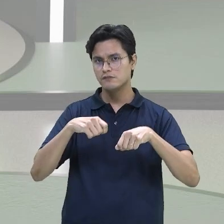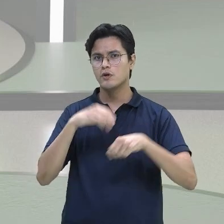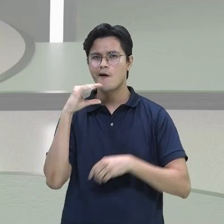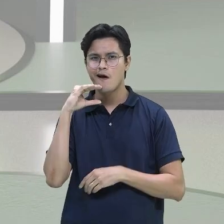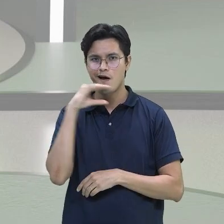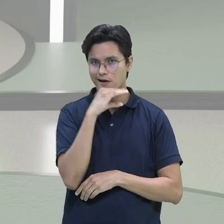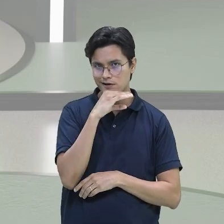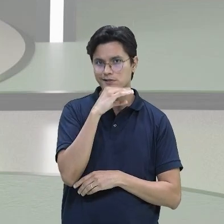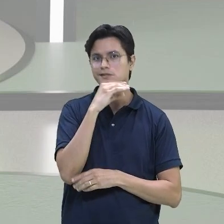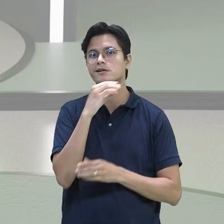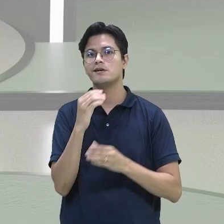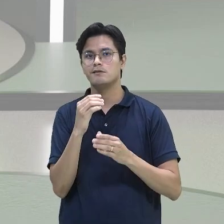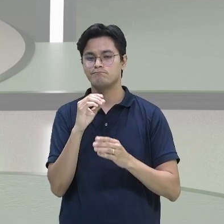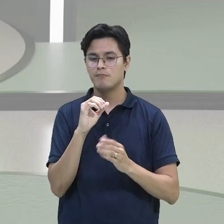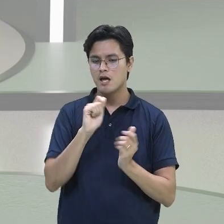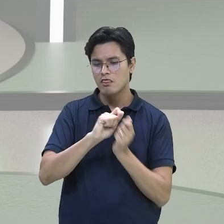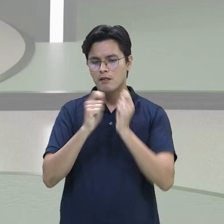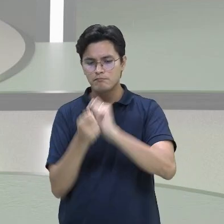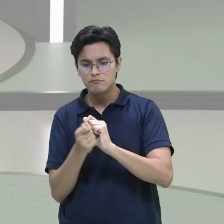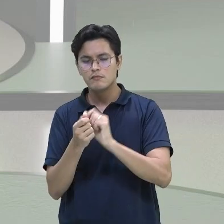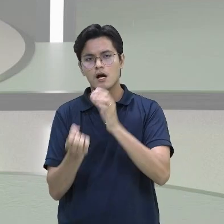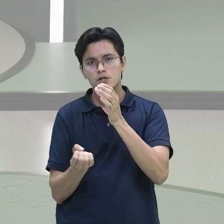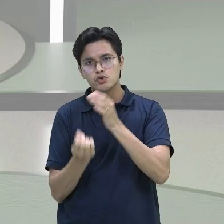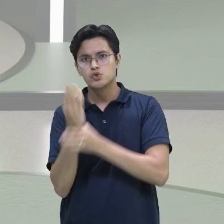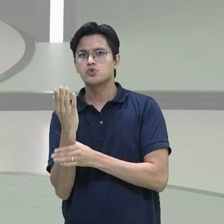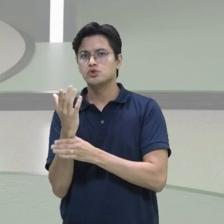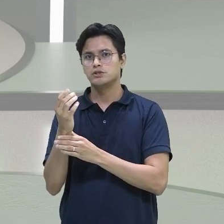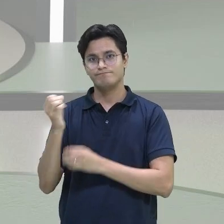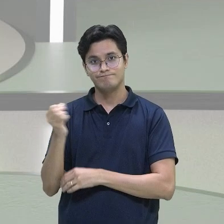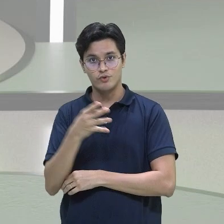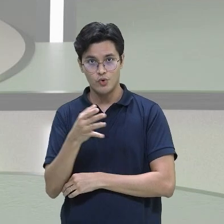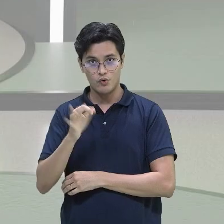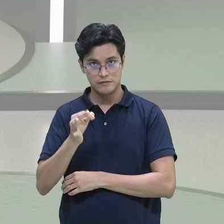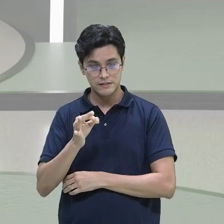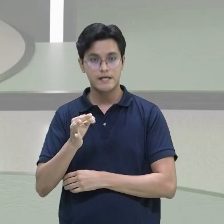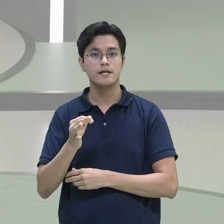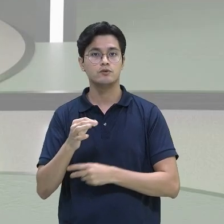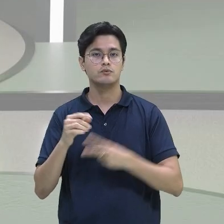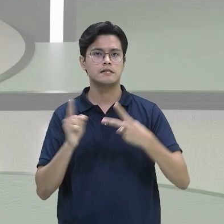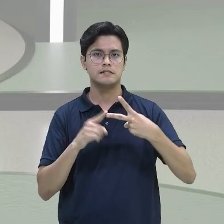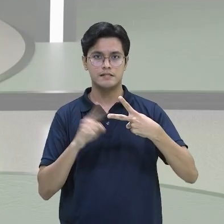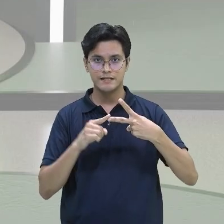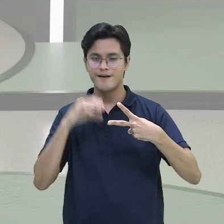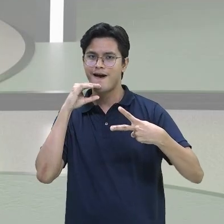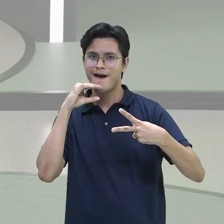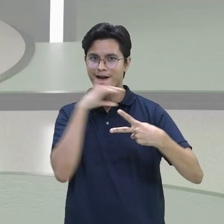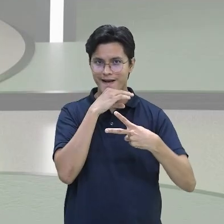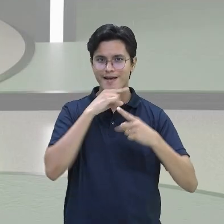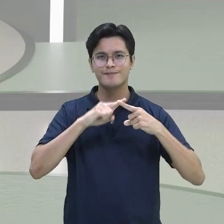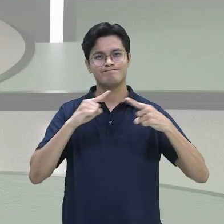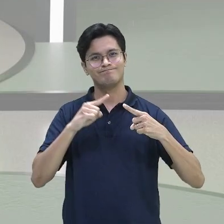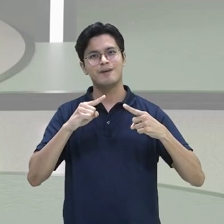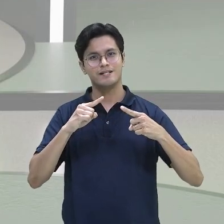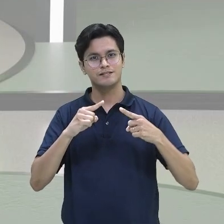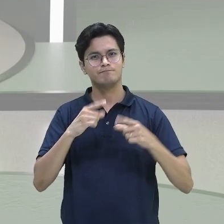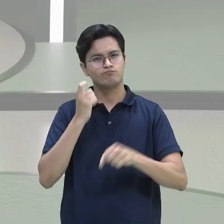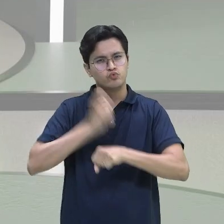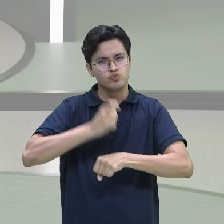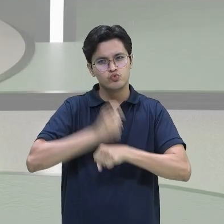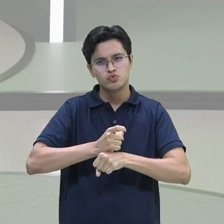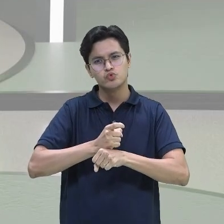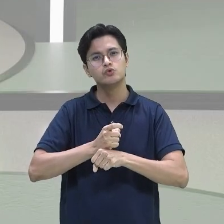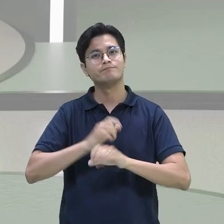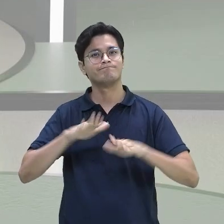de novo. O termorrígido, não. Ele aquece, mas ele é duro, aí ele se quebra e aí não temos